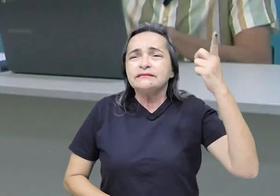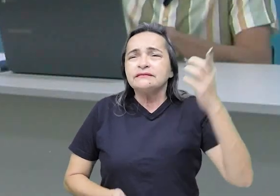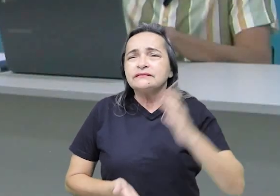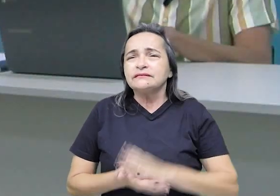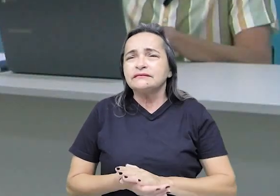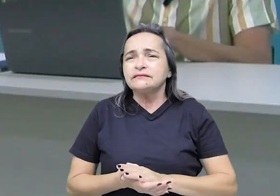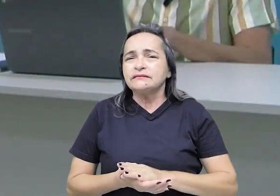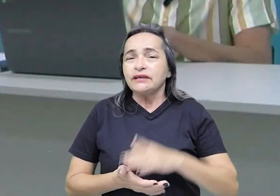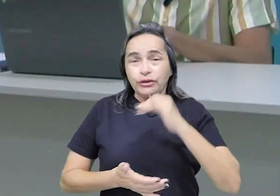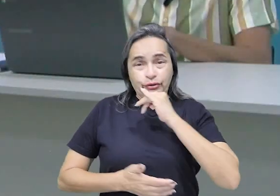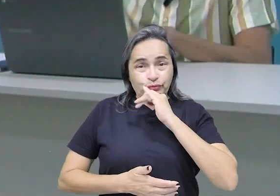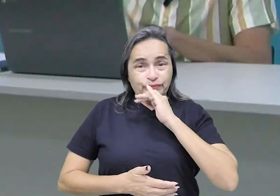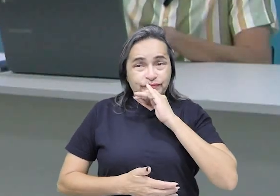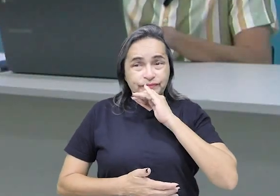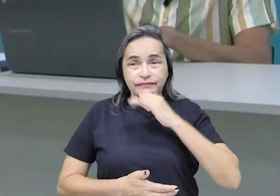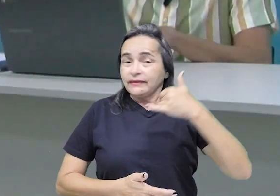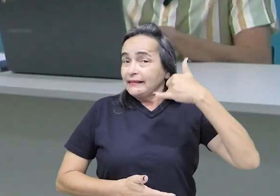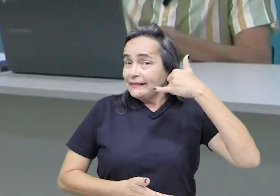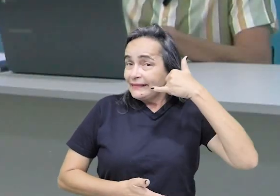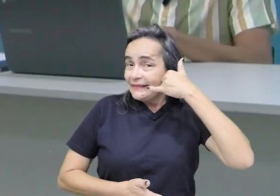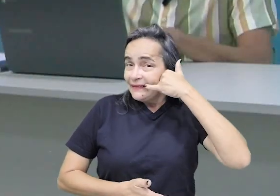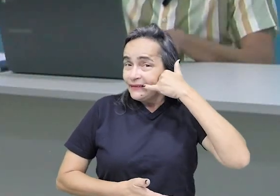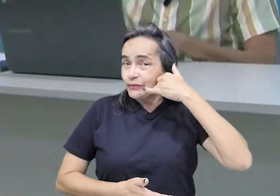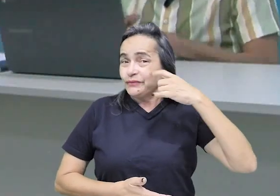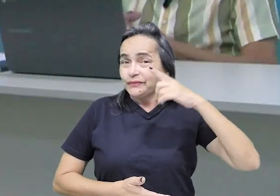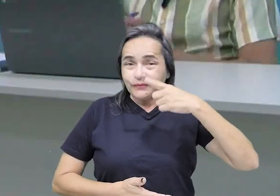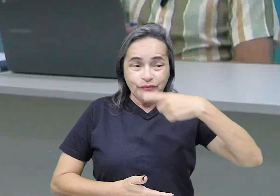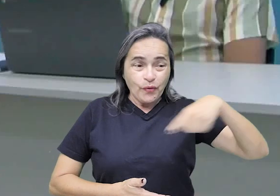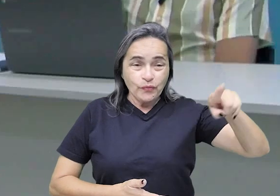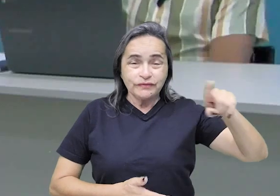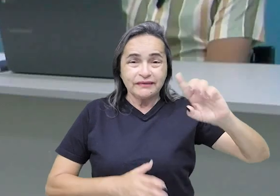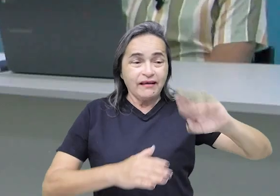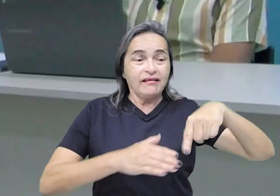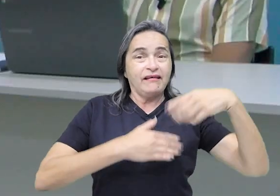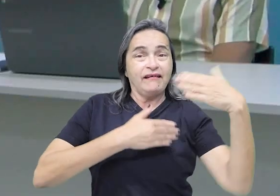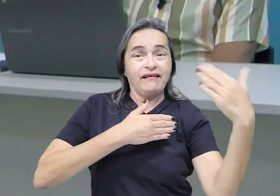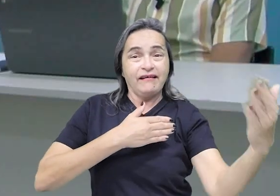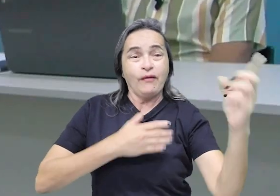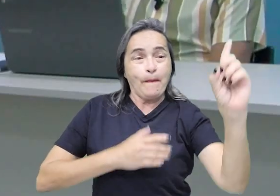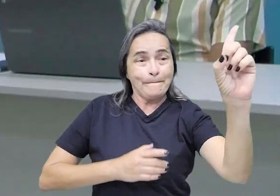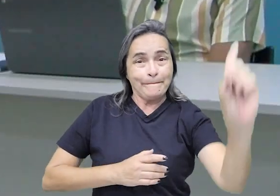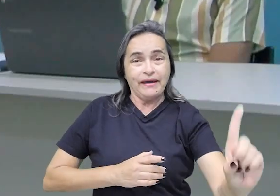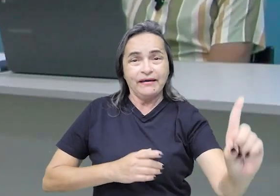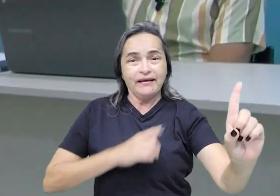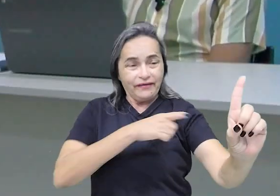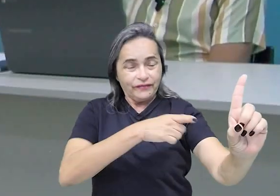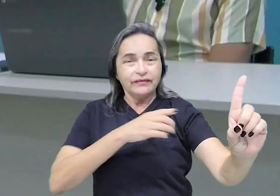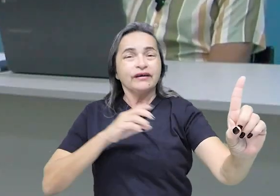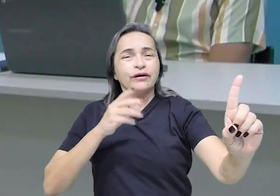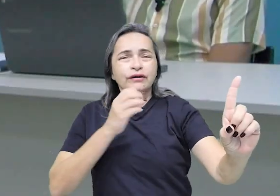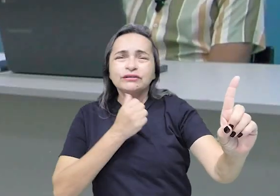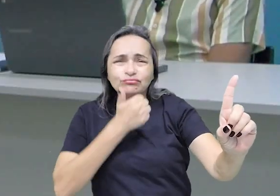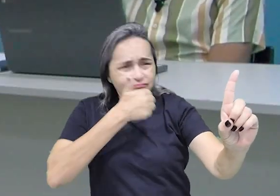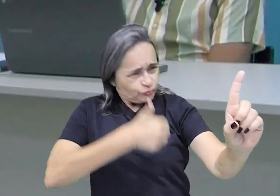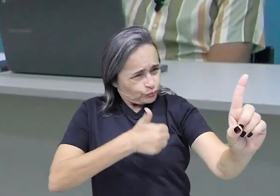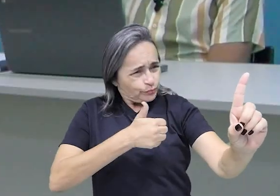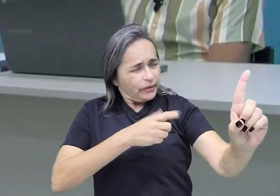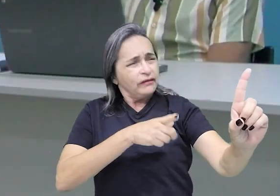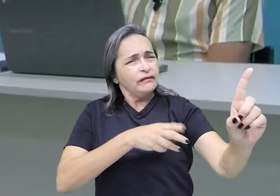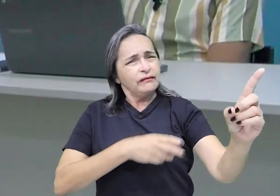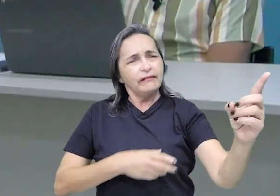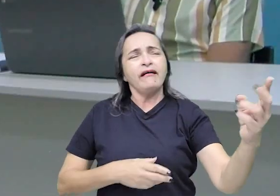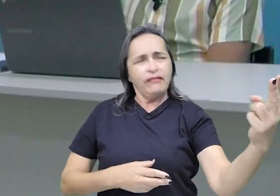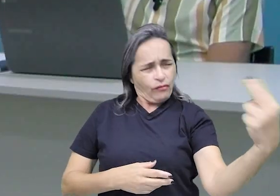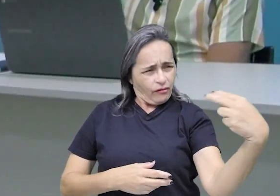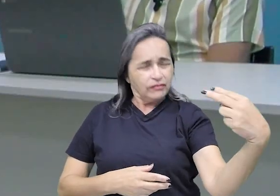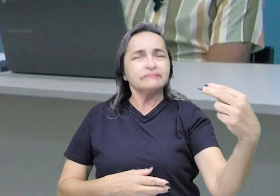Eu ligo para alguém, ela está do outro lado, né? E aí você diz, oi, tudo bem? Aí a pessoa olha para você e